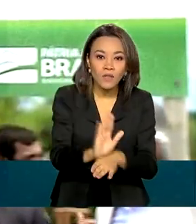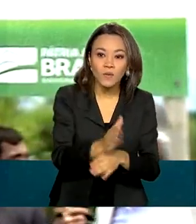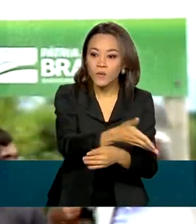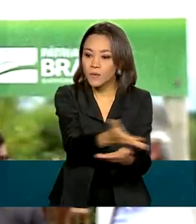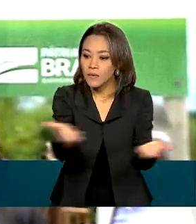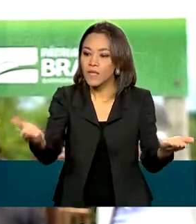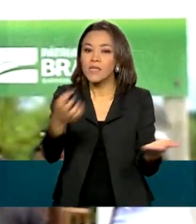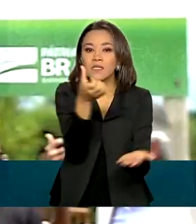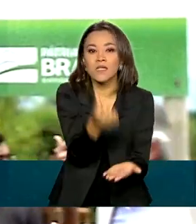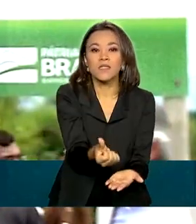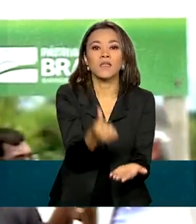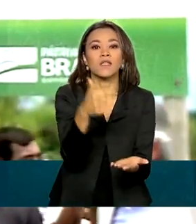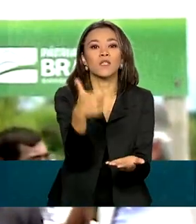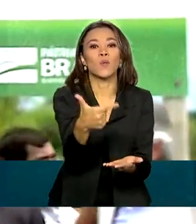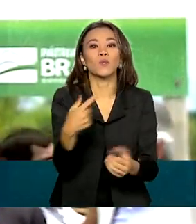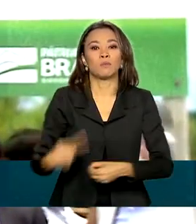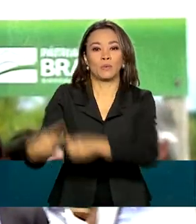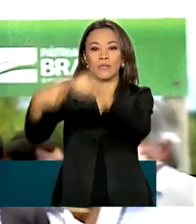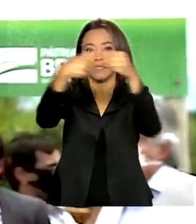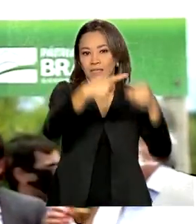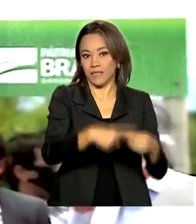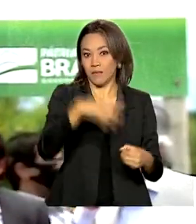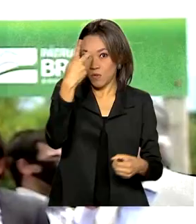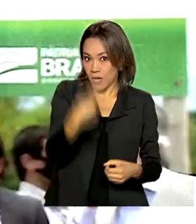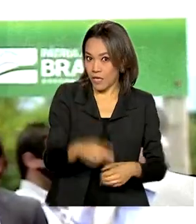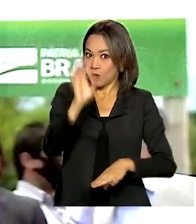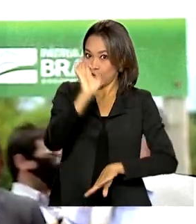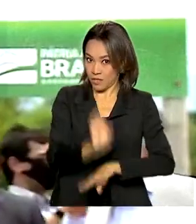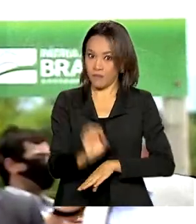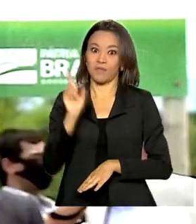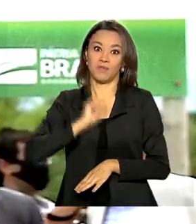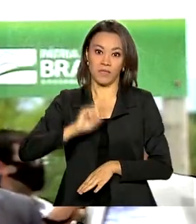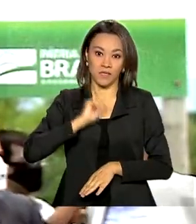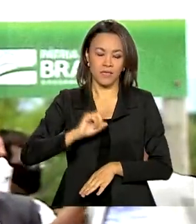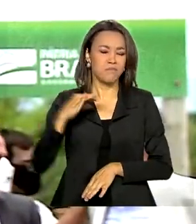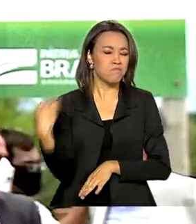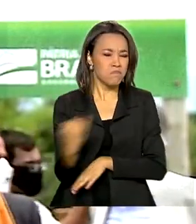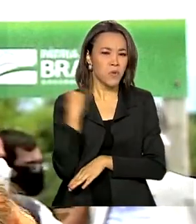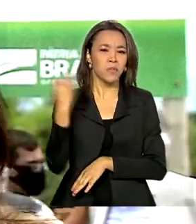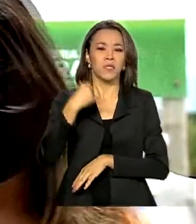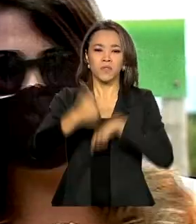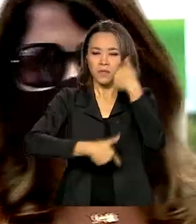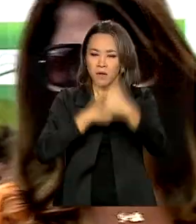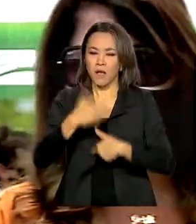62 municípios só nessa região aqui do norte de Minas então é importante trabalho em todo o Brasil do programa lixão zero